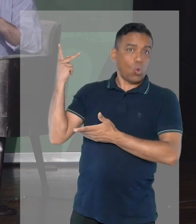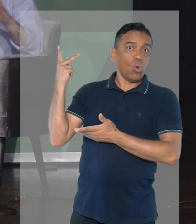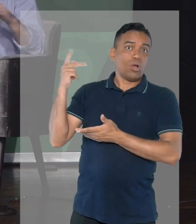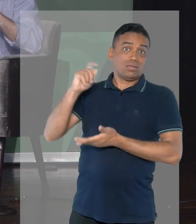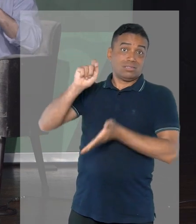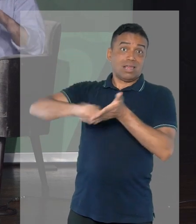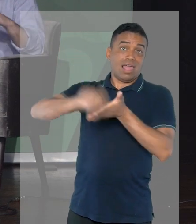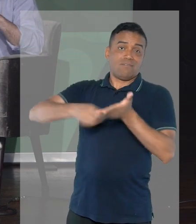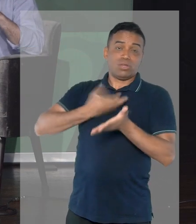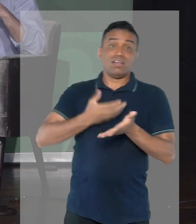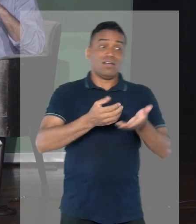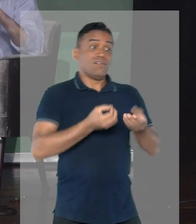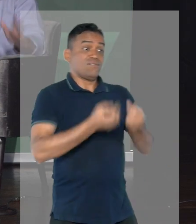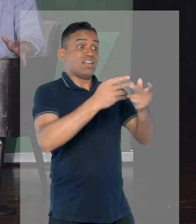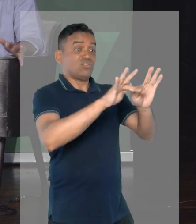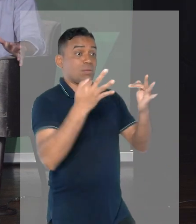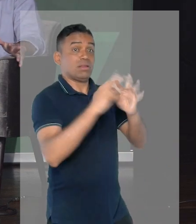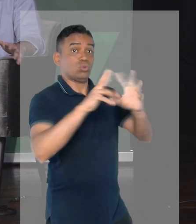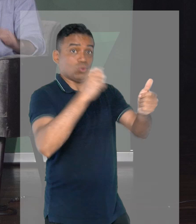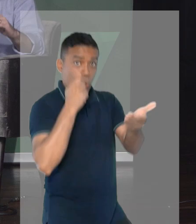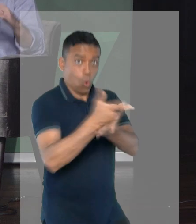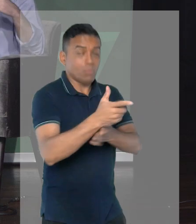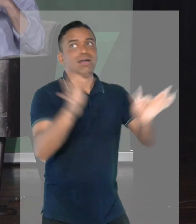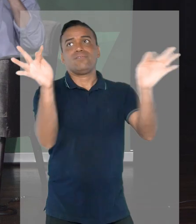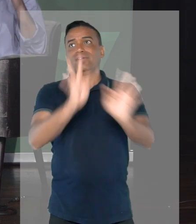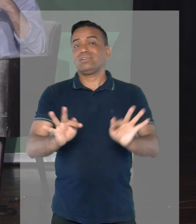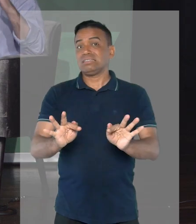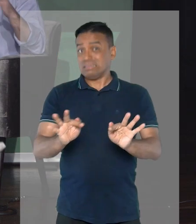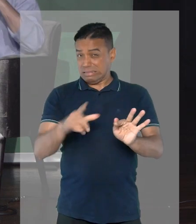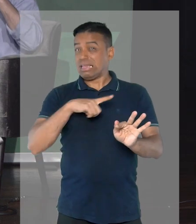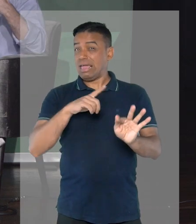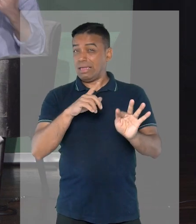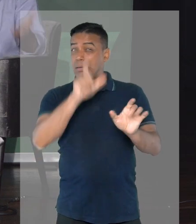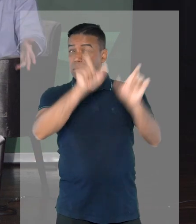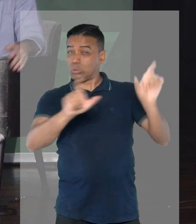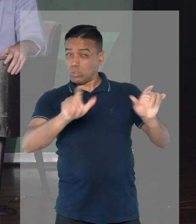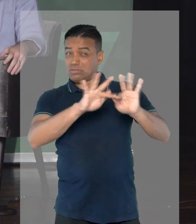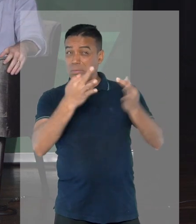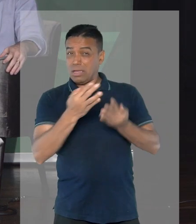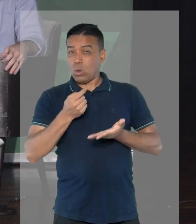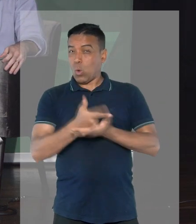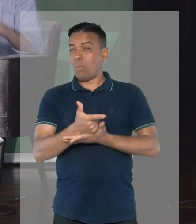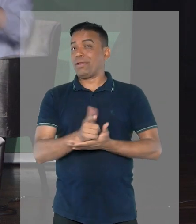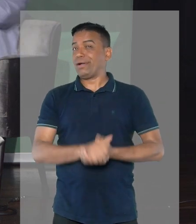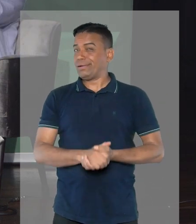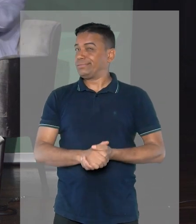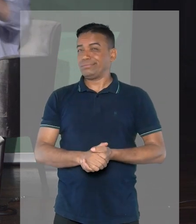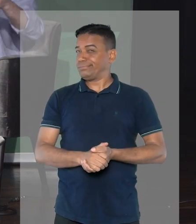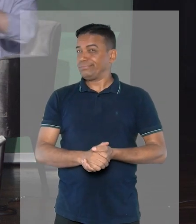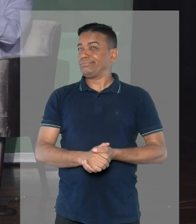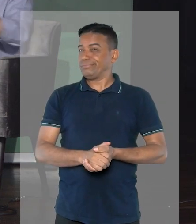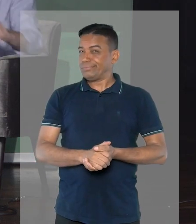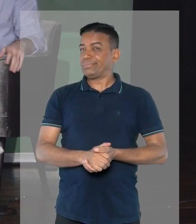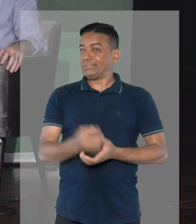de poeta, se a gente vende para a família inteira, a gente já está feliz, né? Tem uma parte da família que nem o nosso quer comprar, né? Não vou comprar isso